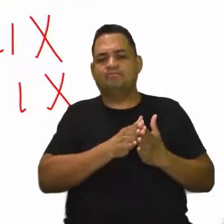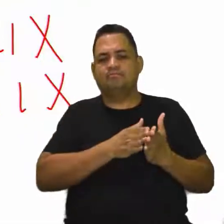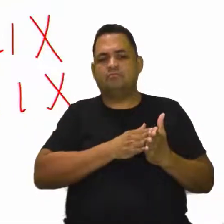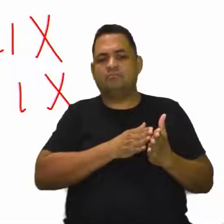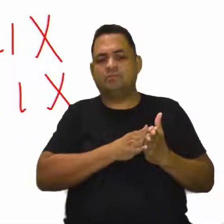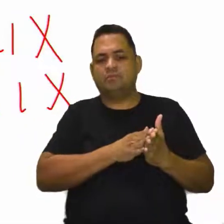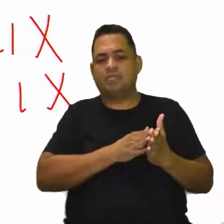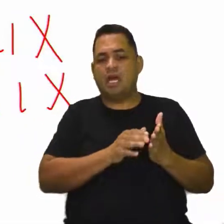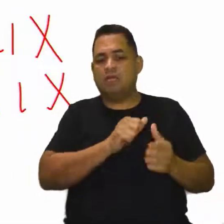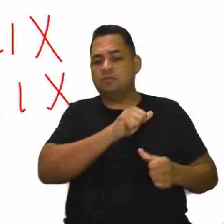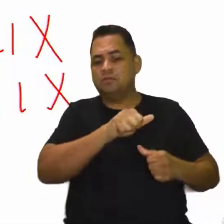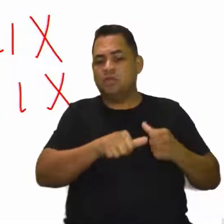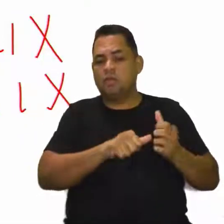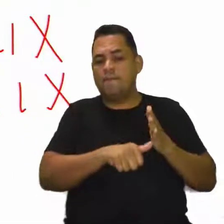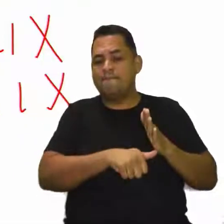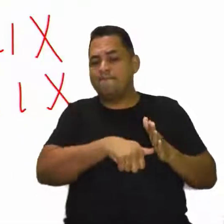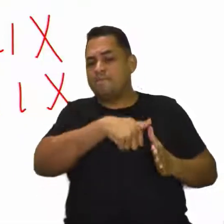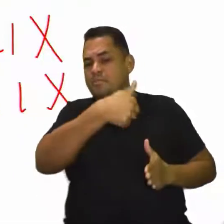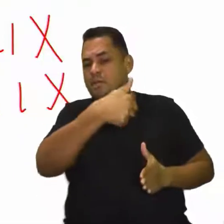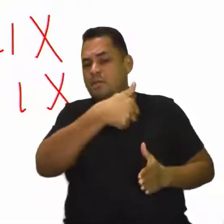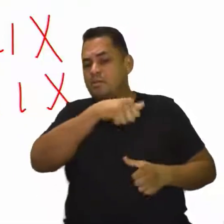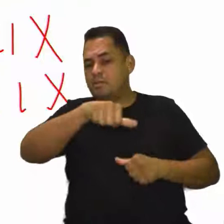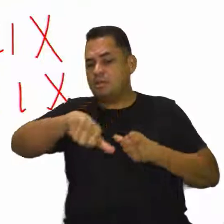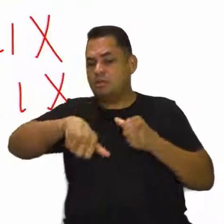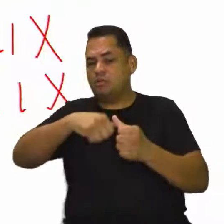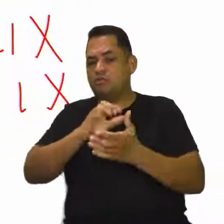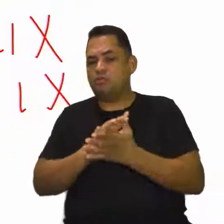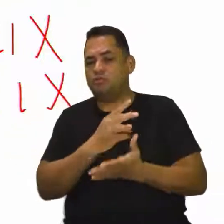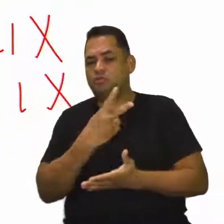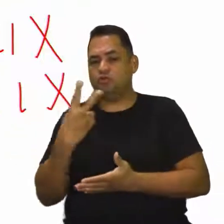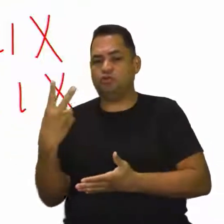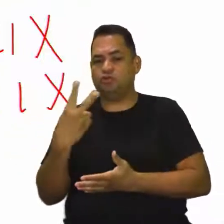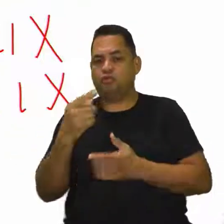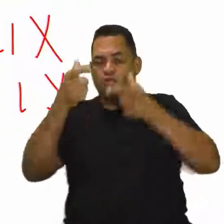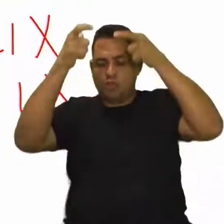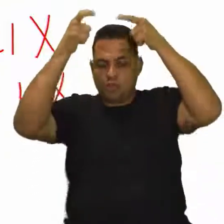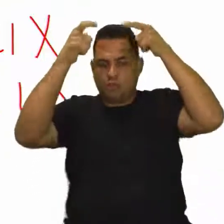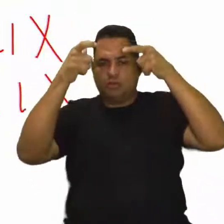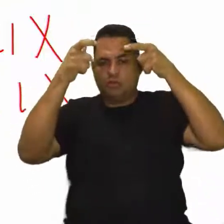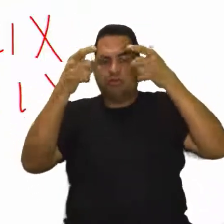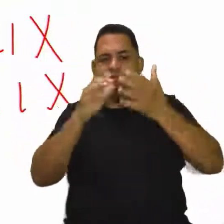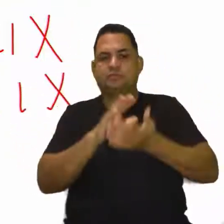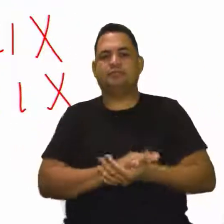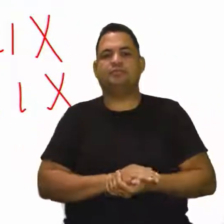passagem do Primeiro Império para o Segundo Império. Na verdade, nós estamos dentro do período